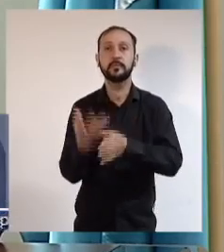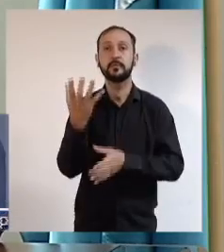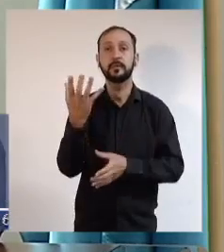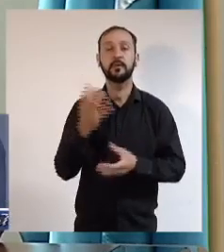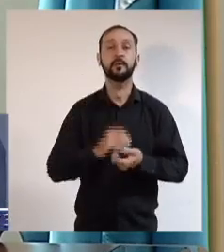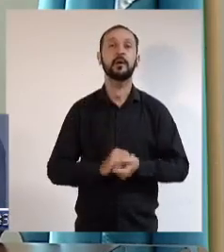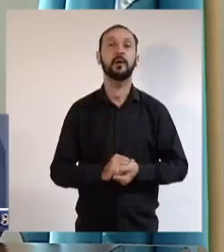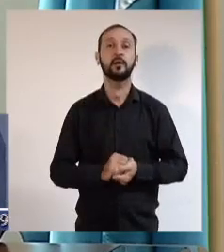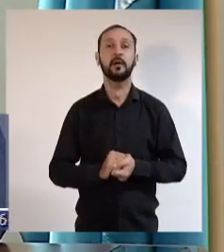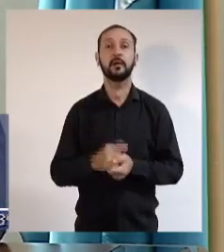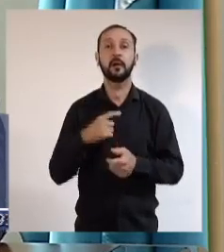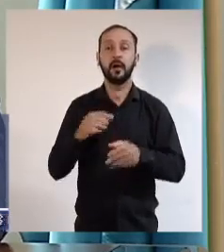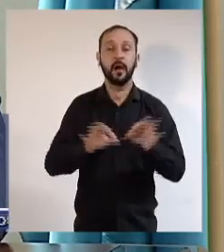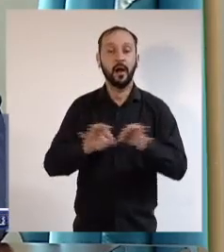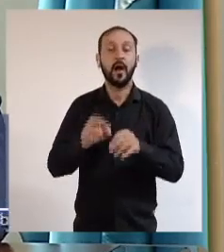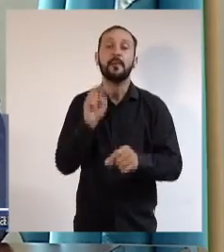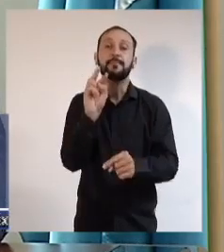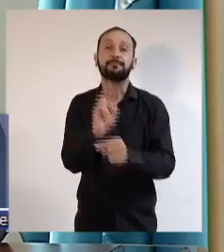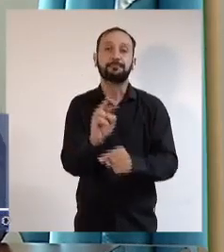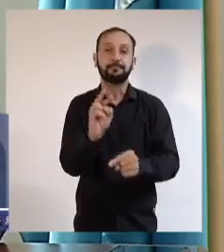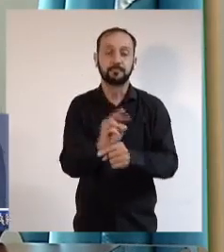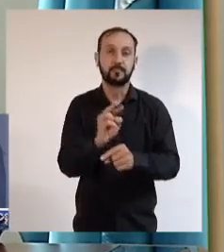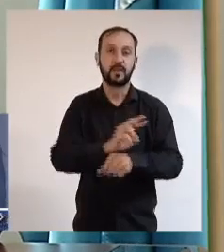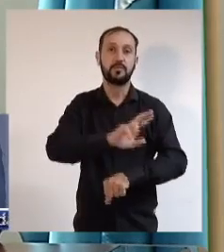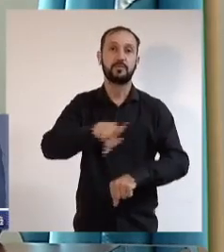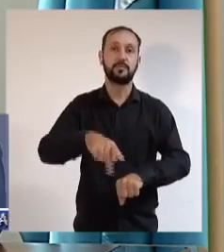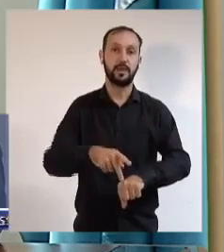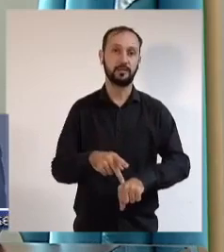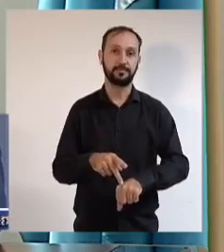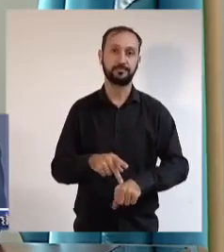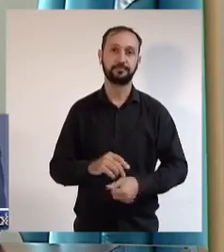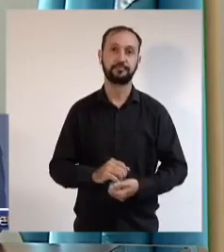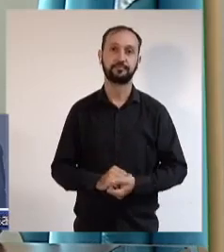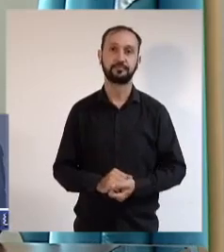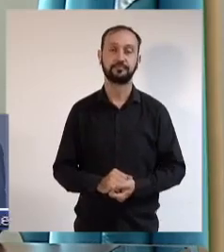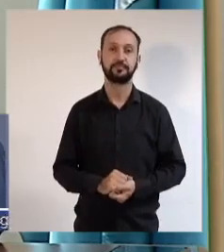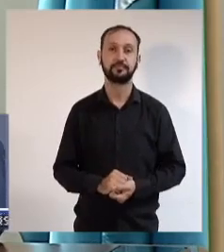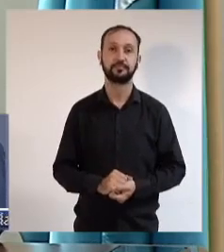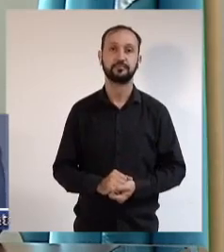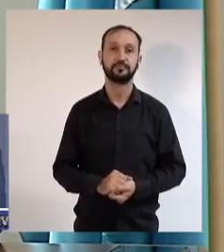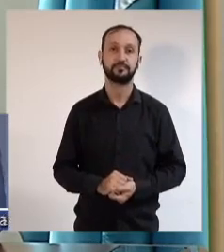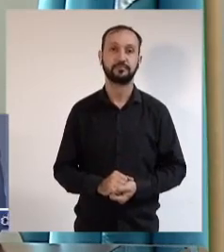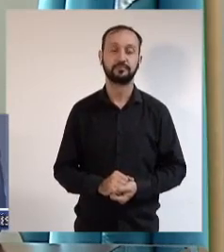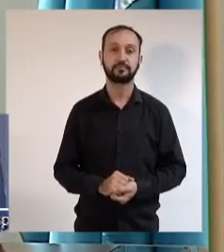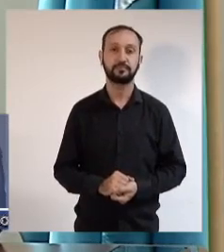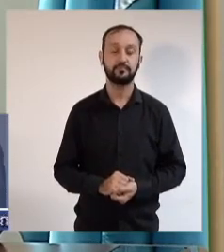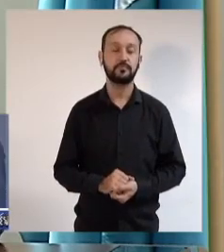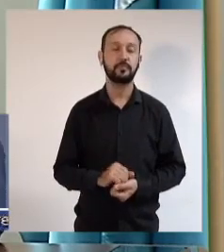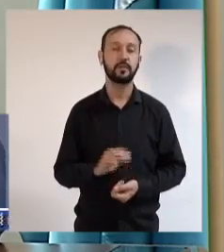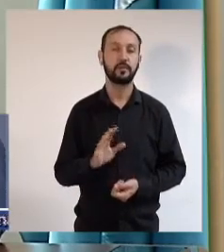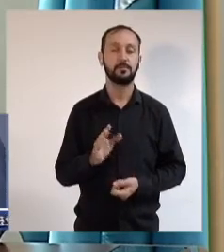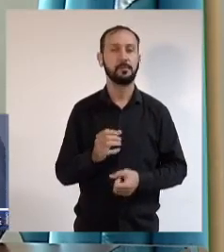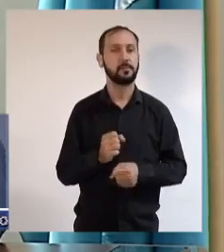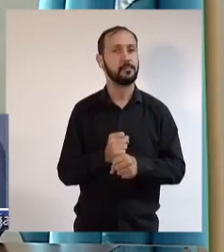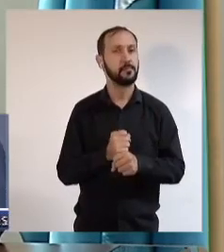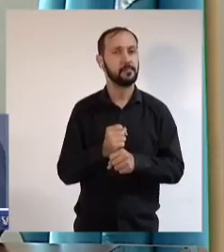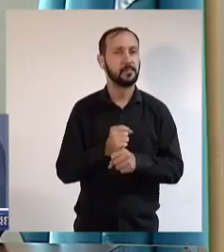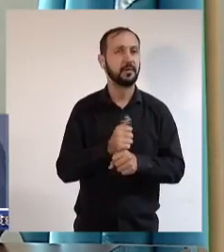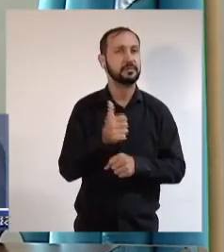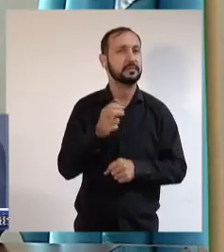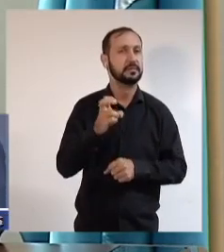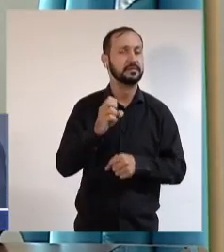do plano de manejo desse parque e isso já tem mais de 15 anos